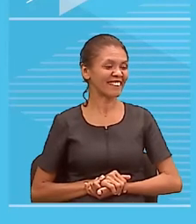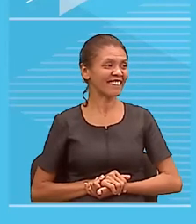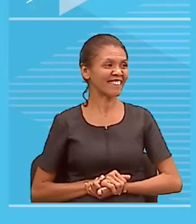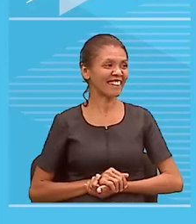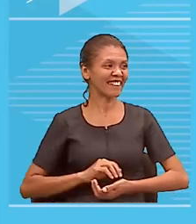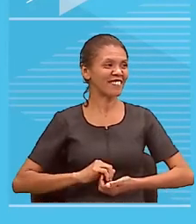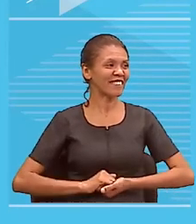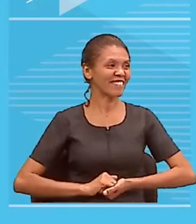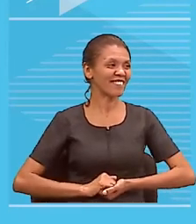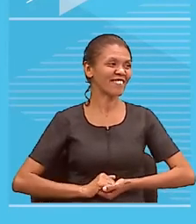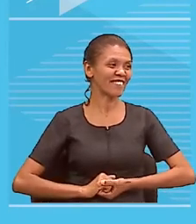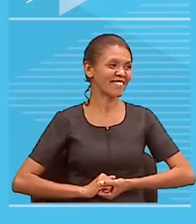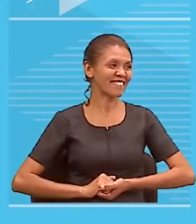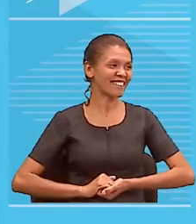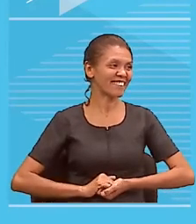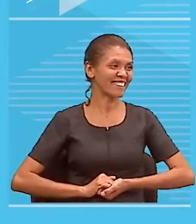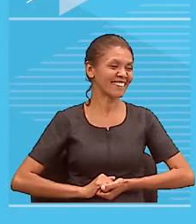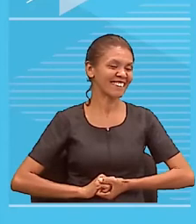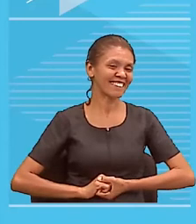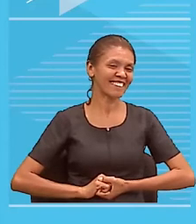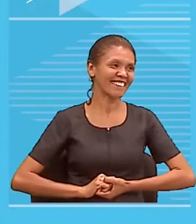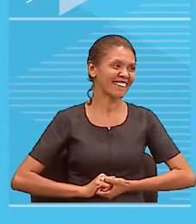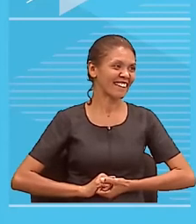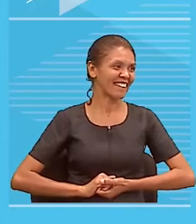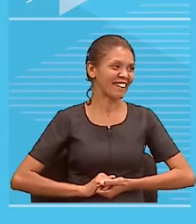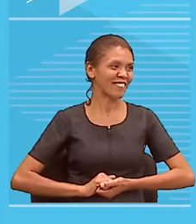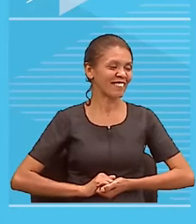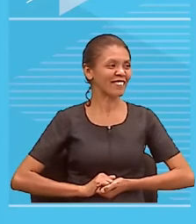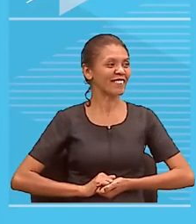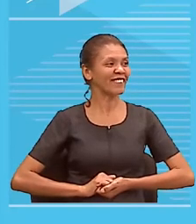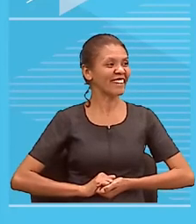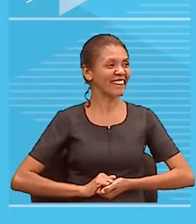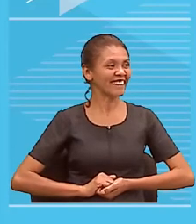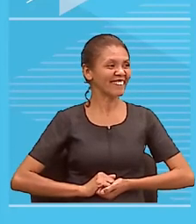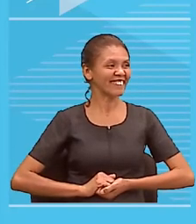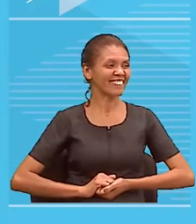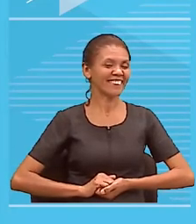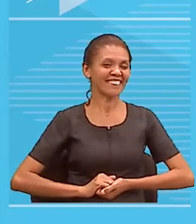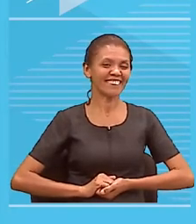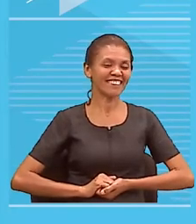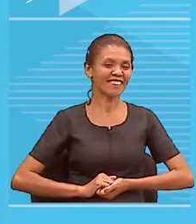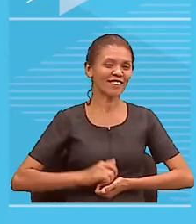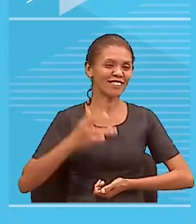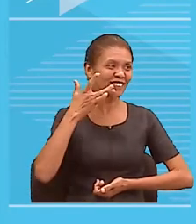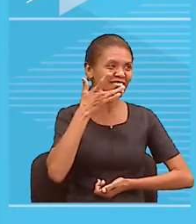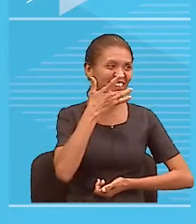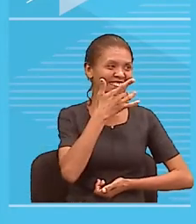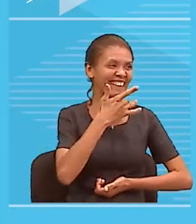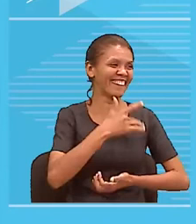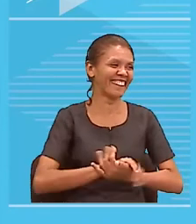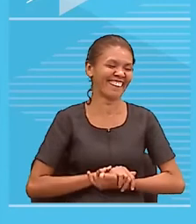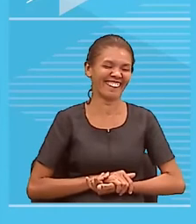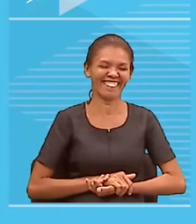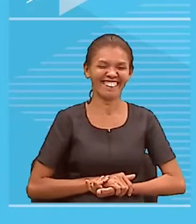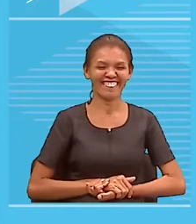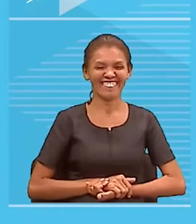mesma coisa não é a vó fazia demais fazer assim uma rapidez não se queimar viu que minha